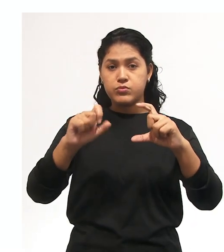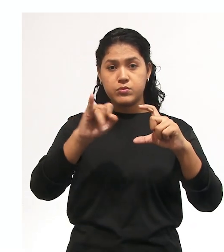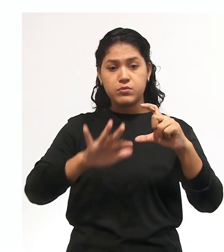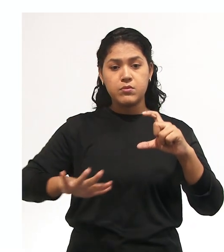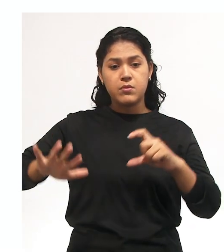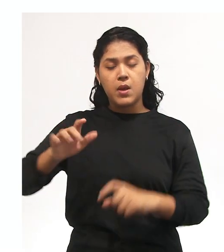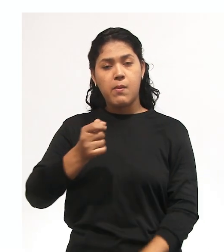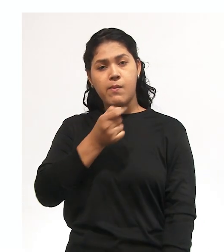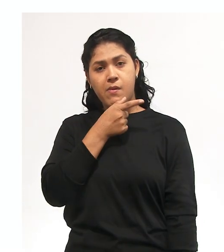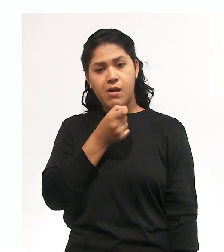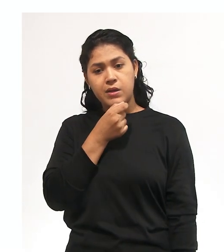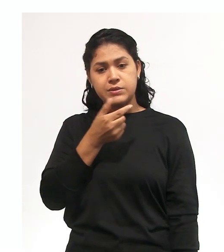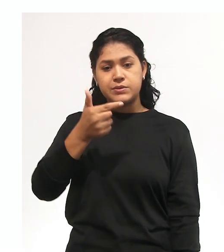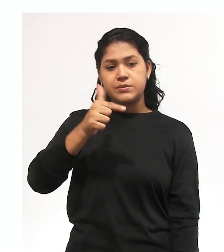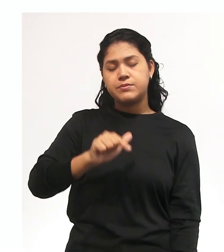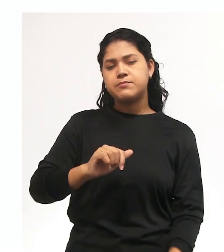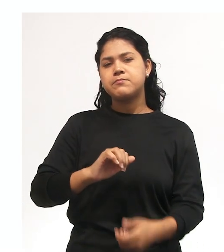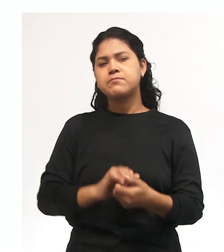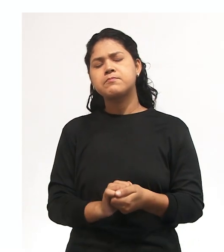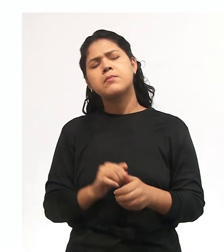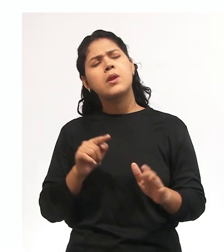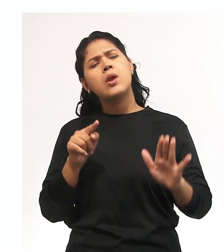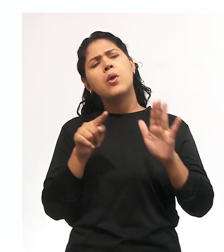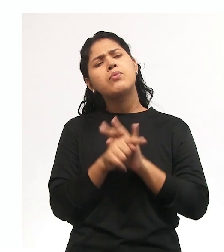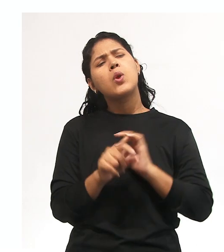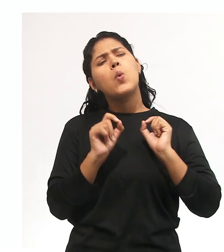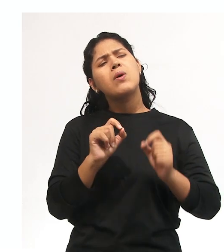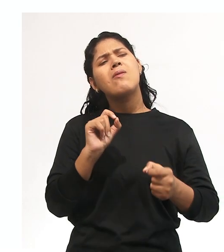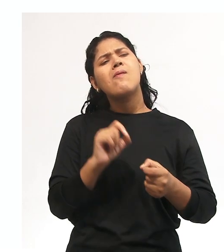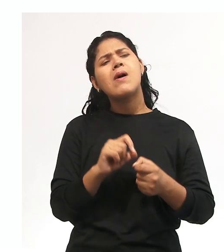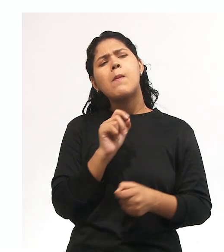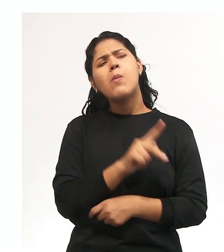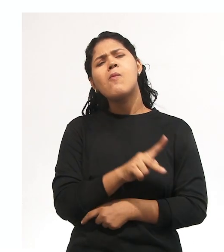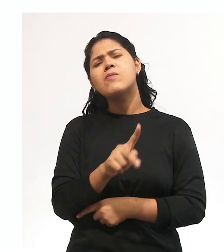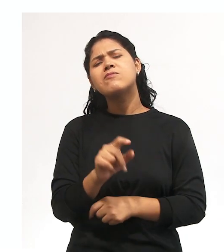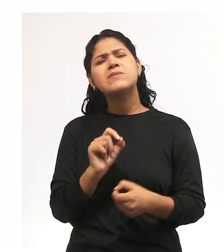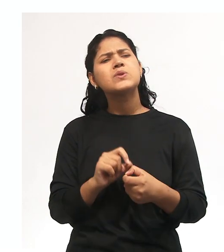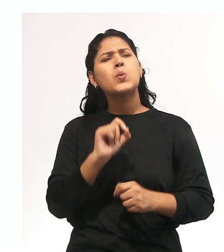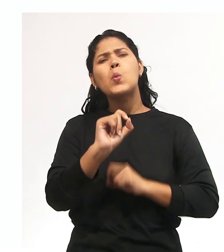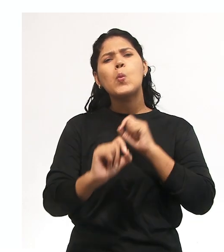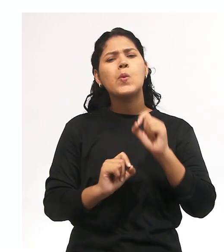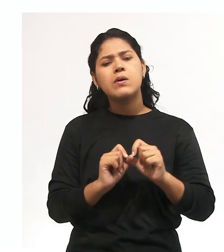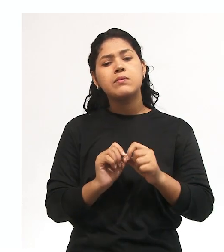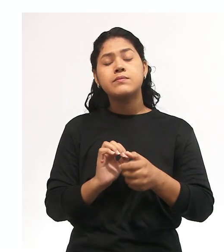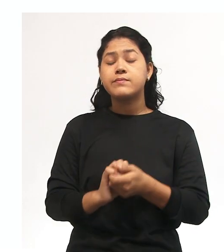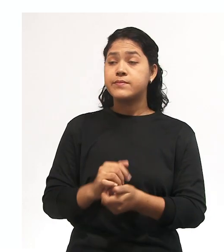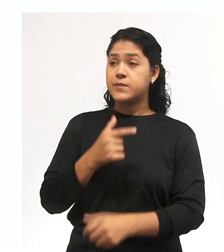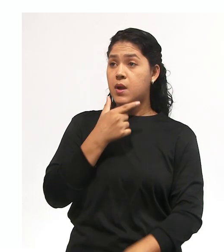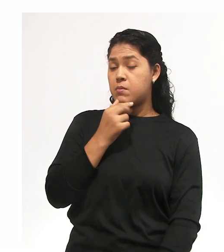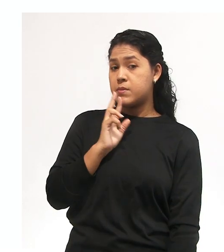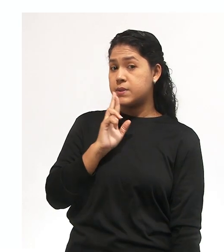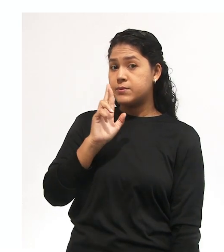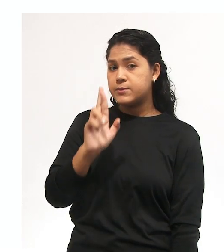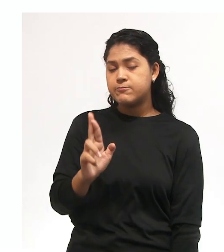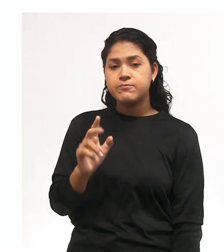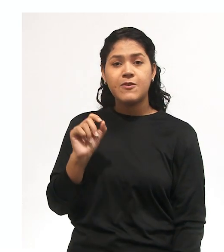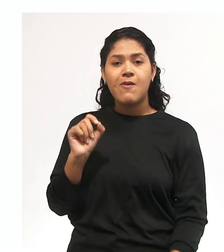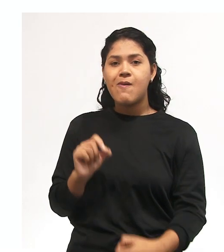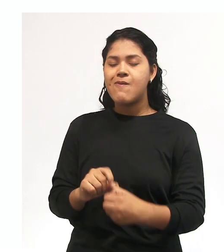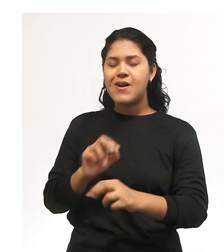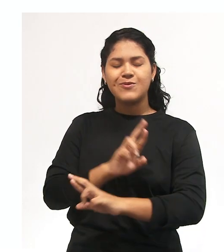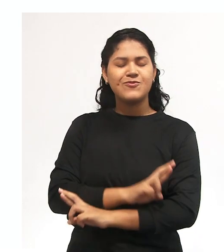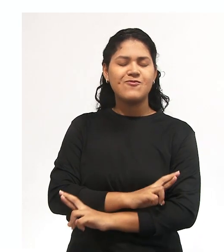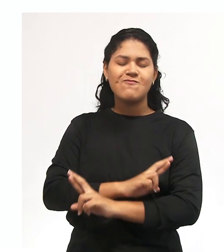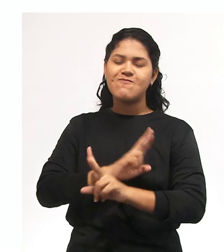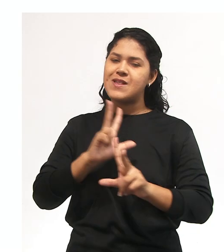onde a pergunta, o que faz um professor, Charlie? E aí Charlie responde, faz